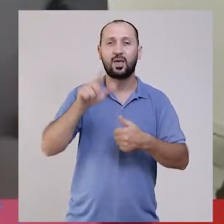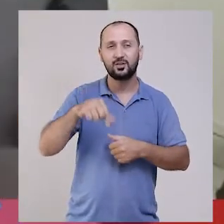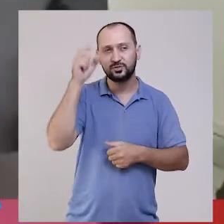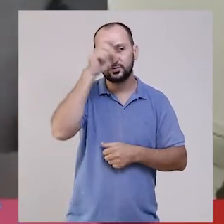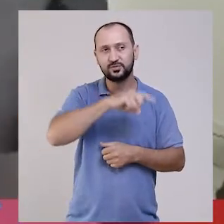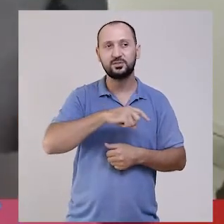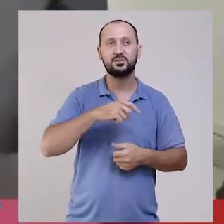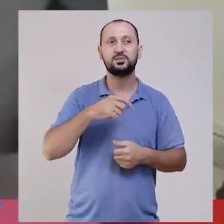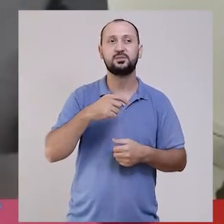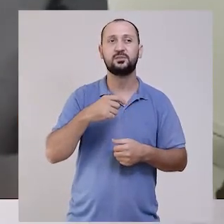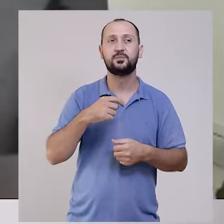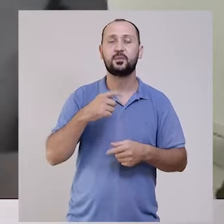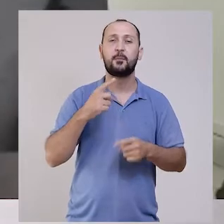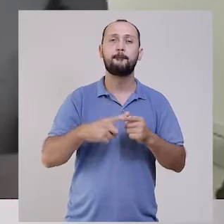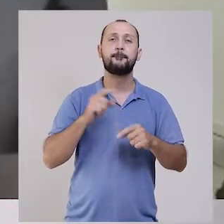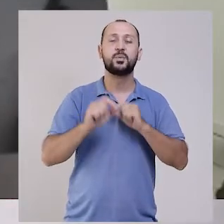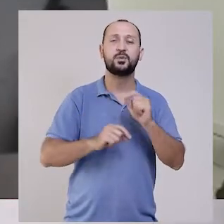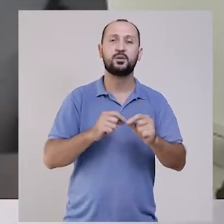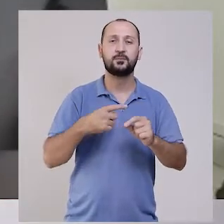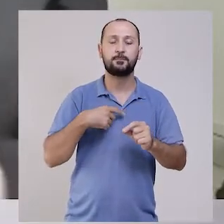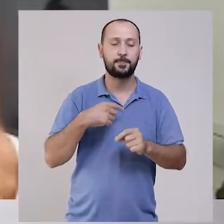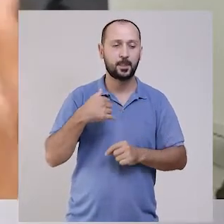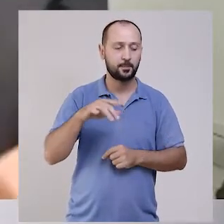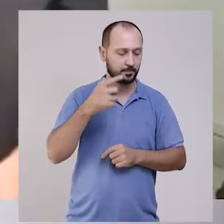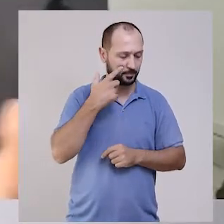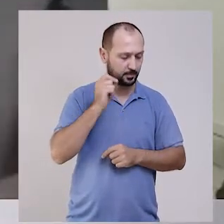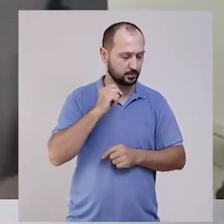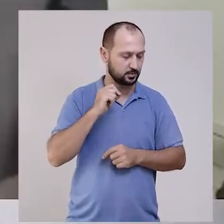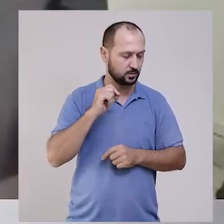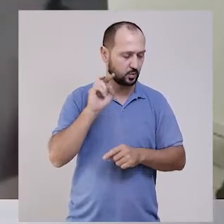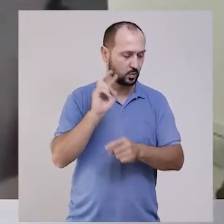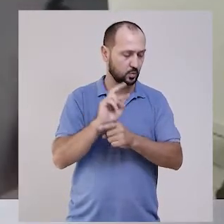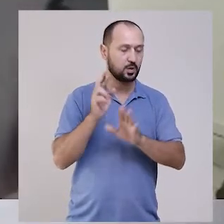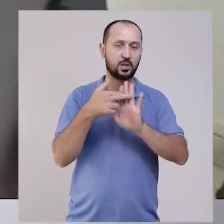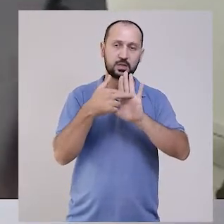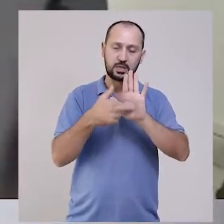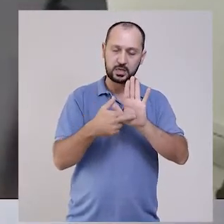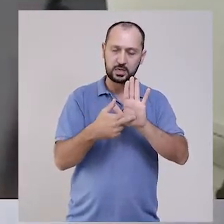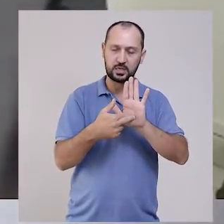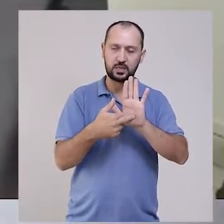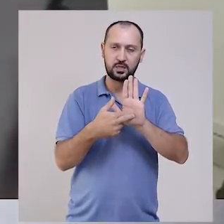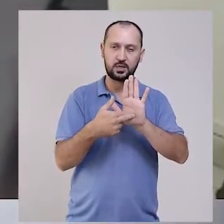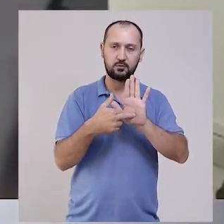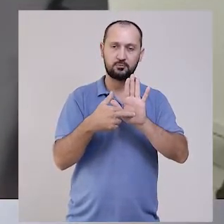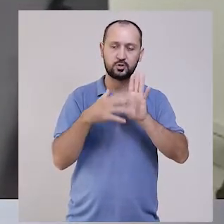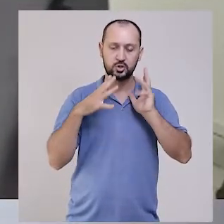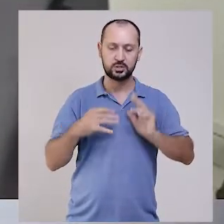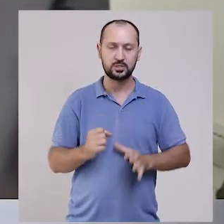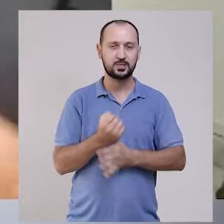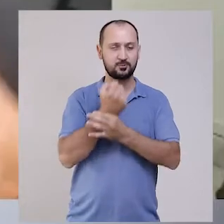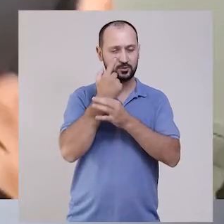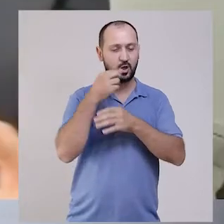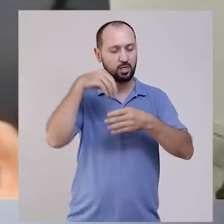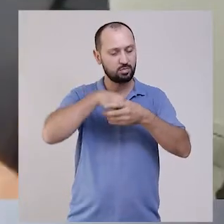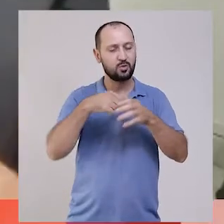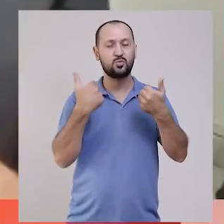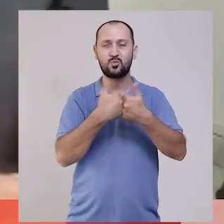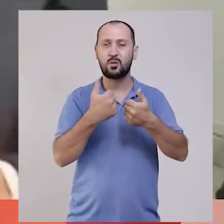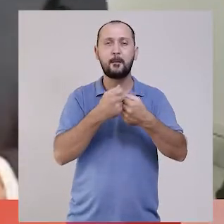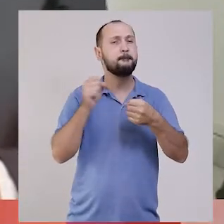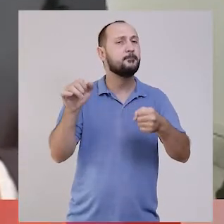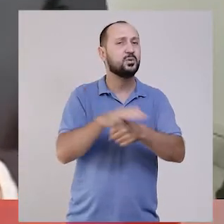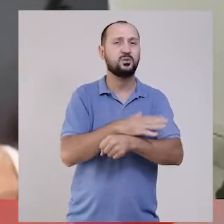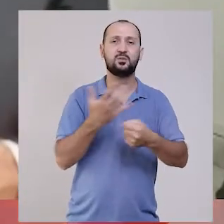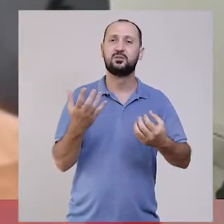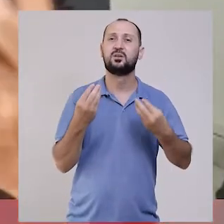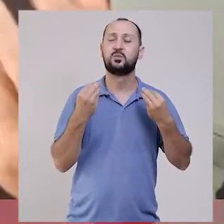mais medidas de biossegurança, há uma aglomeração do transporte coletivo. Então, se puder levar de carro, der